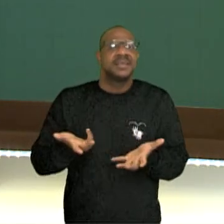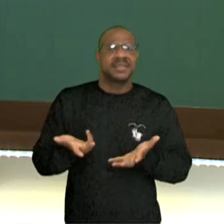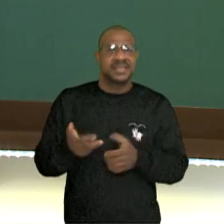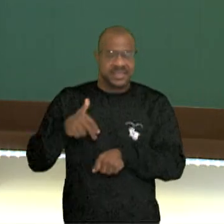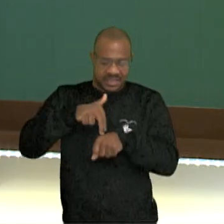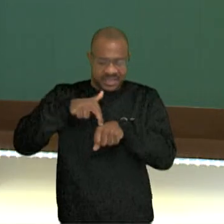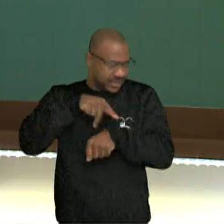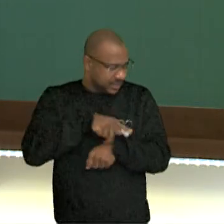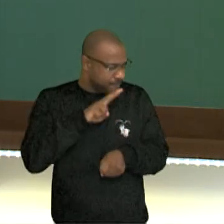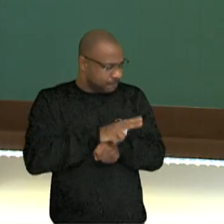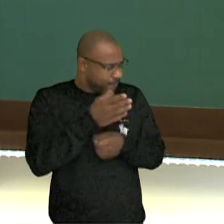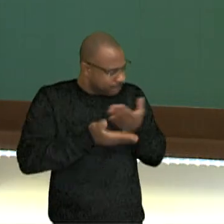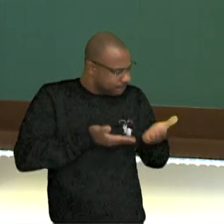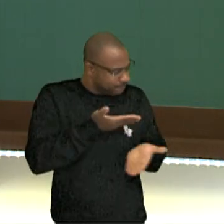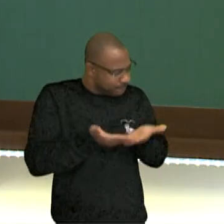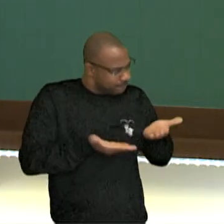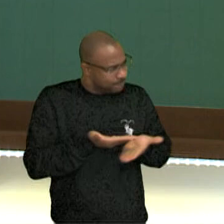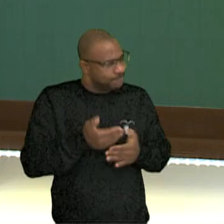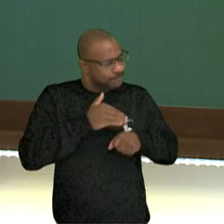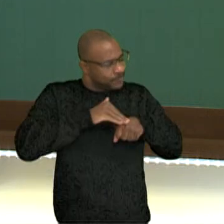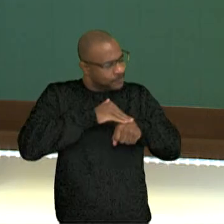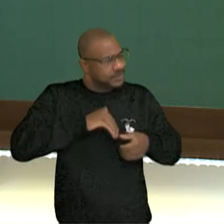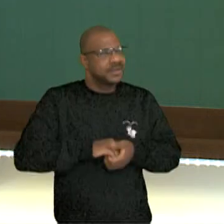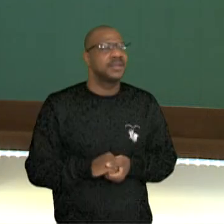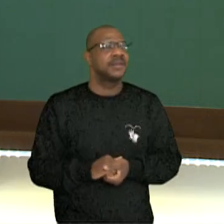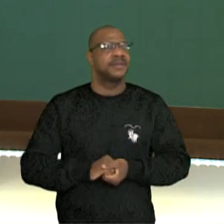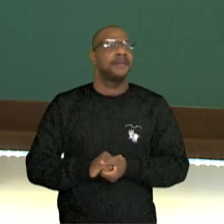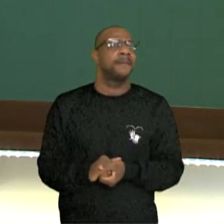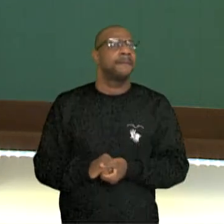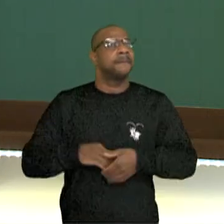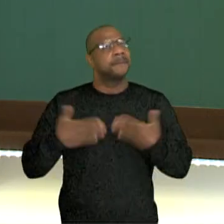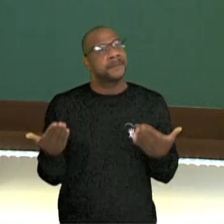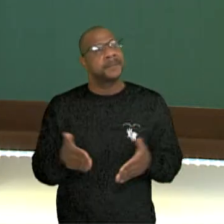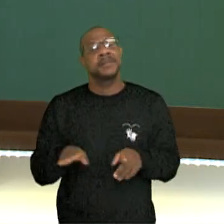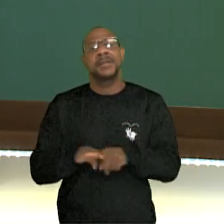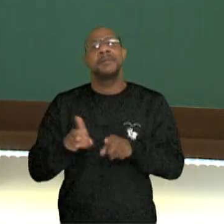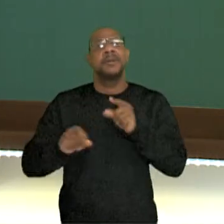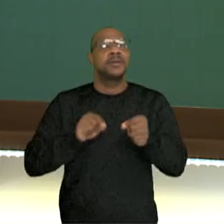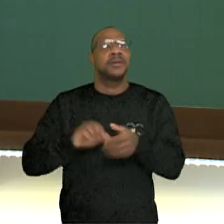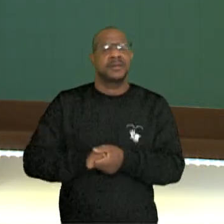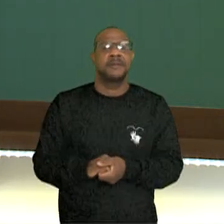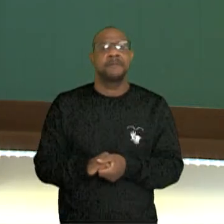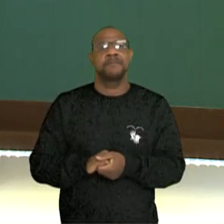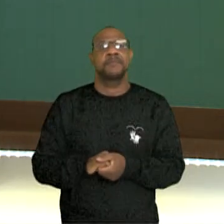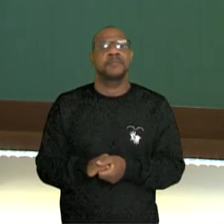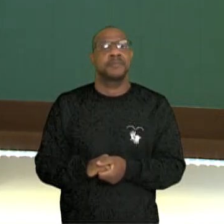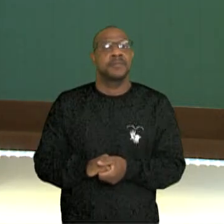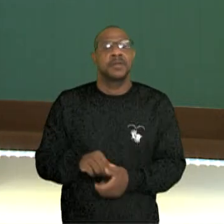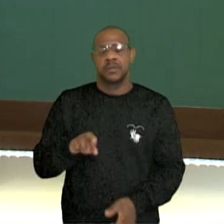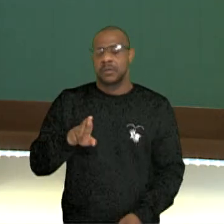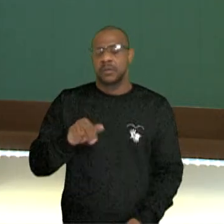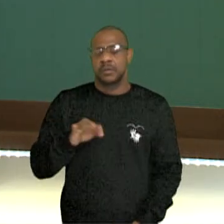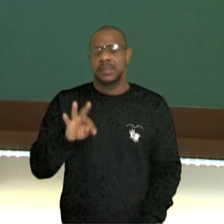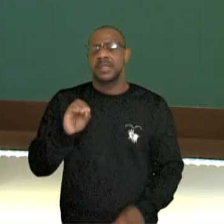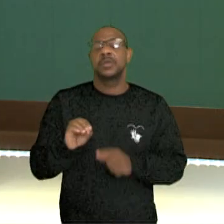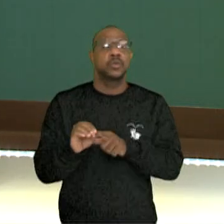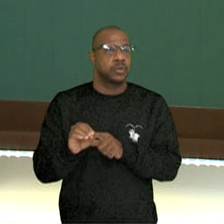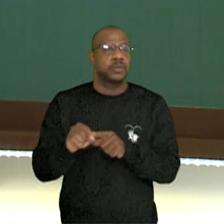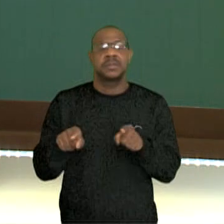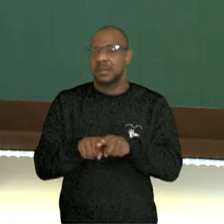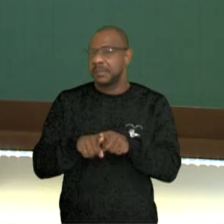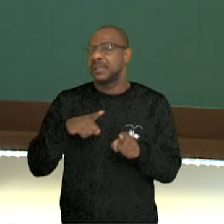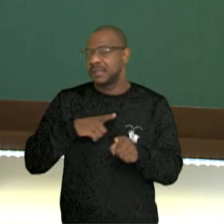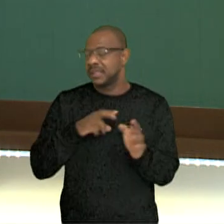nos mostra um pouquinho isso, certo? Também a questão do rito, né, que é tratado aqui no